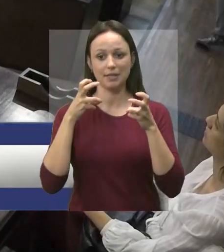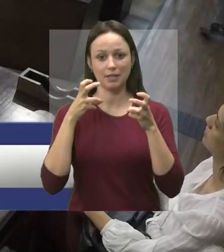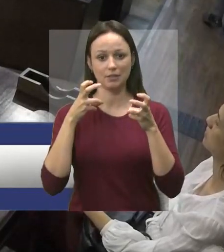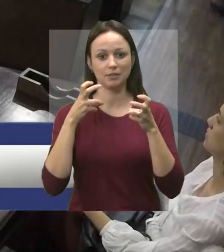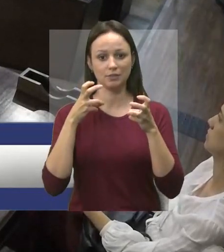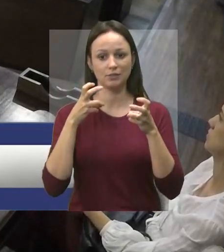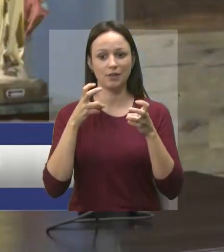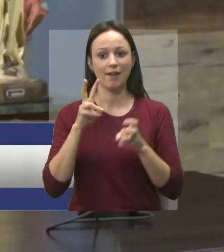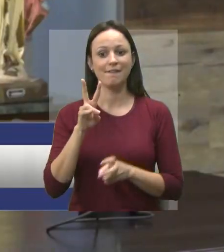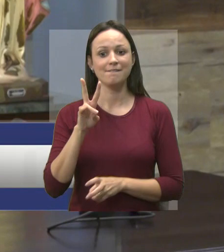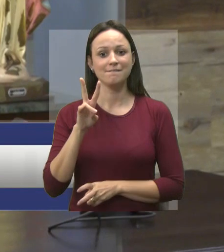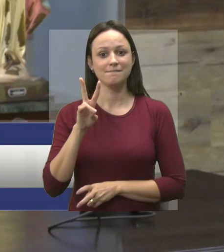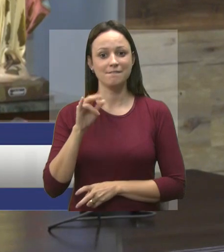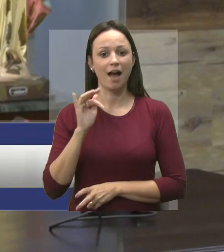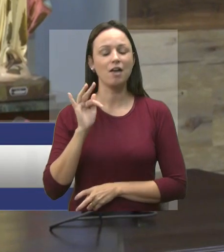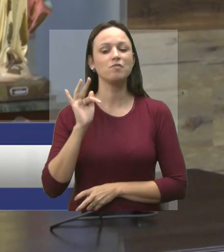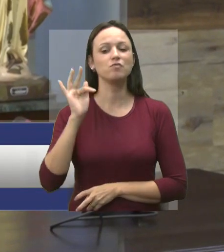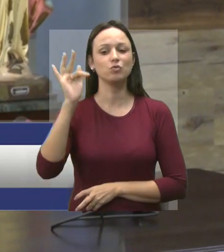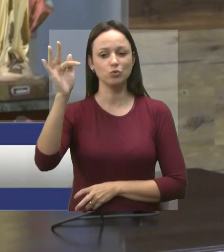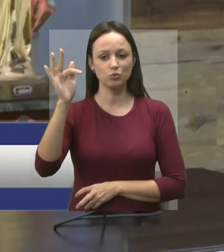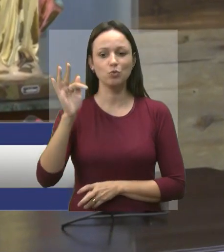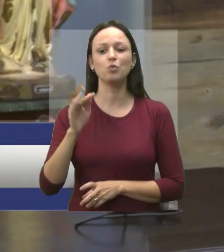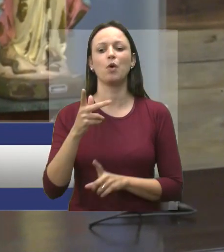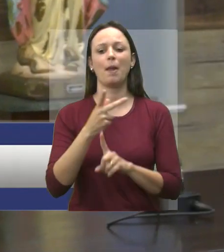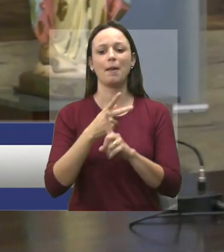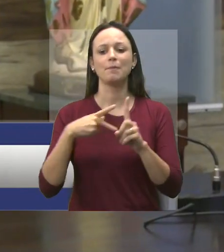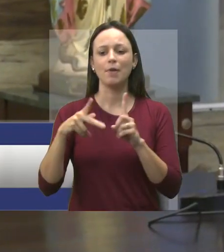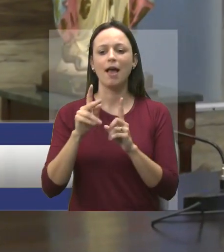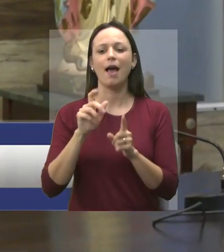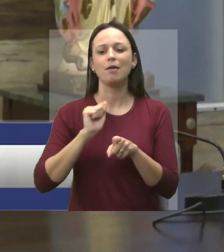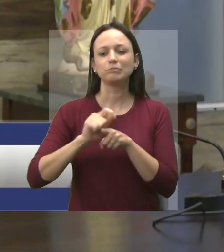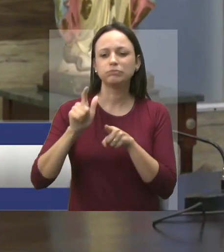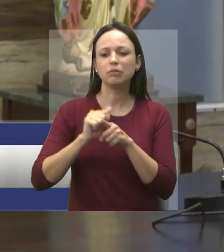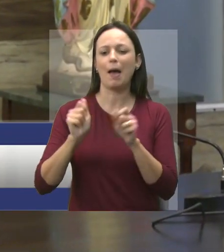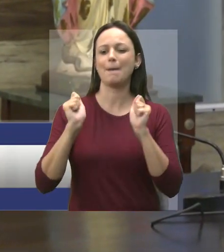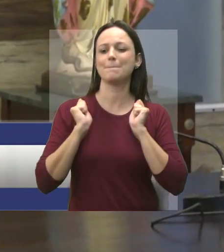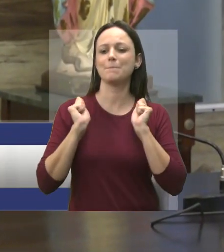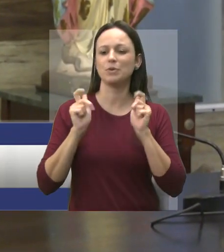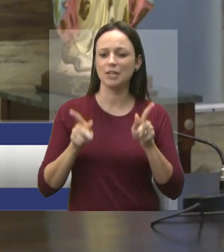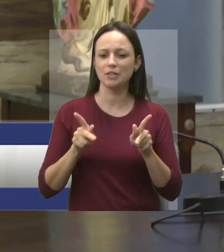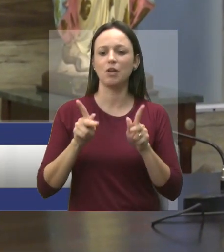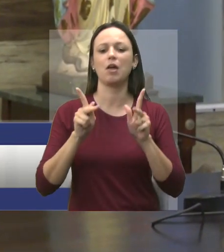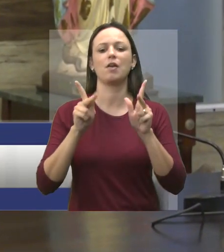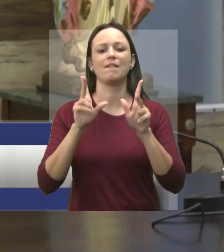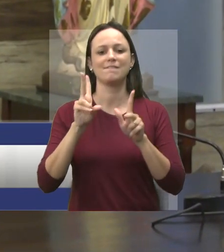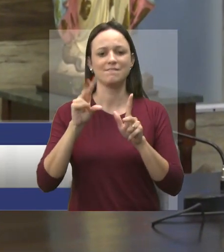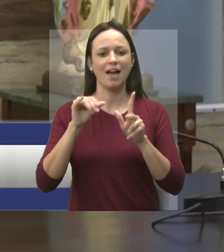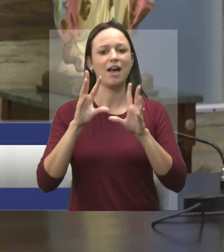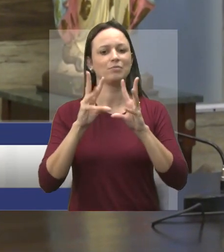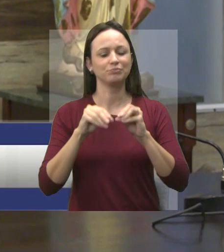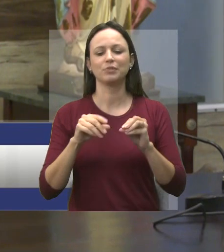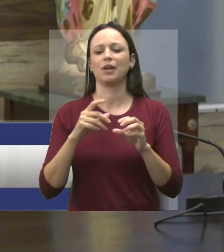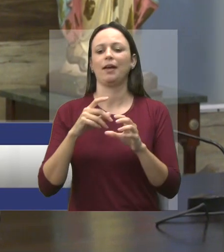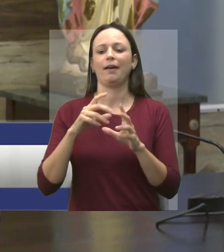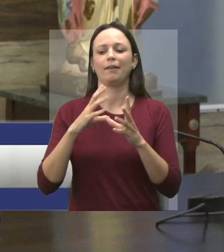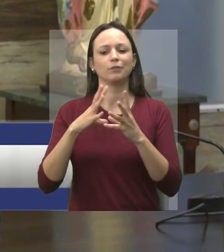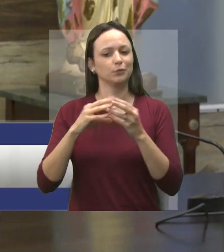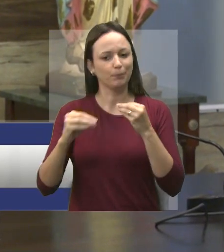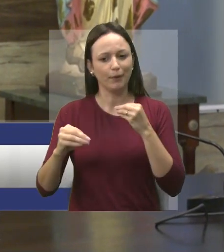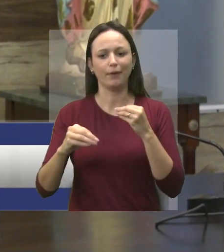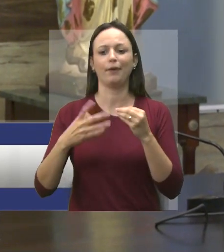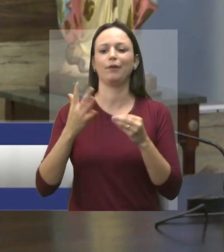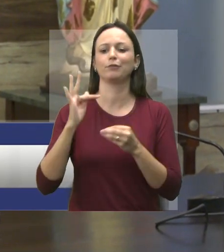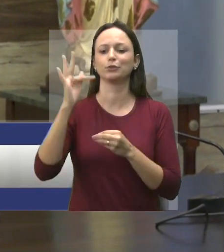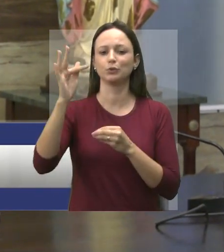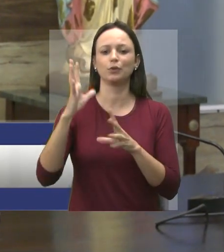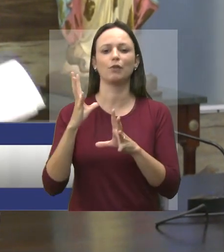existir a aposentadoria por tempo de contribuição, a forma de cálculo do benefício vai mudar, ela vai